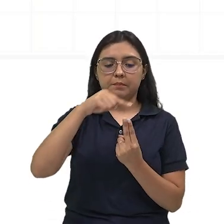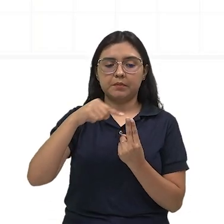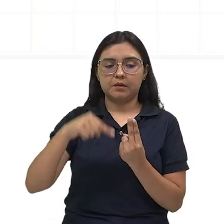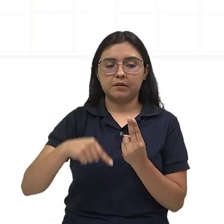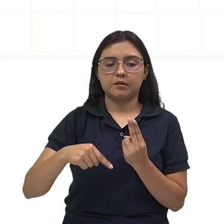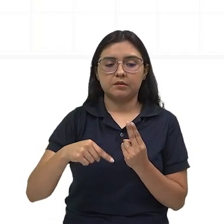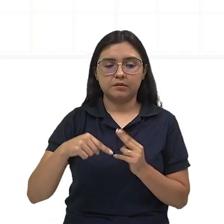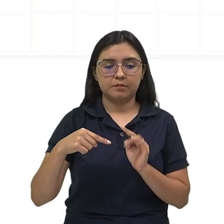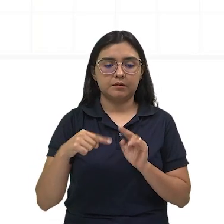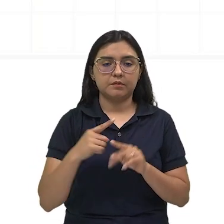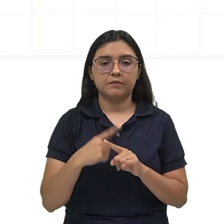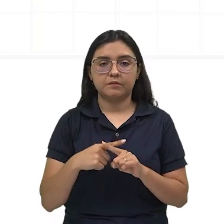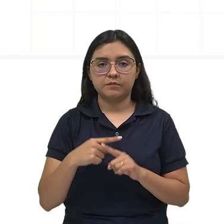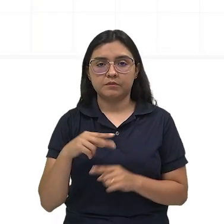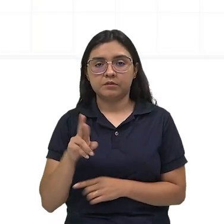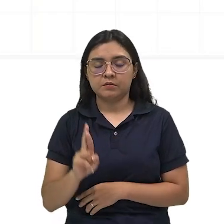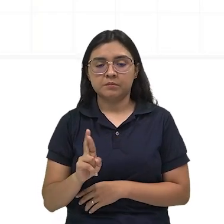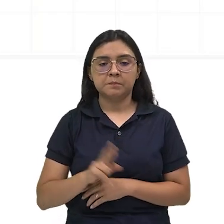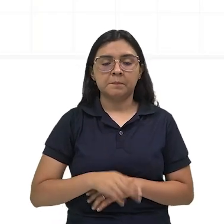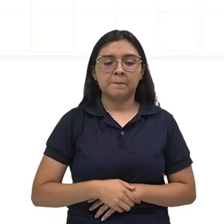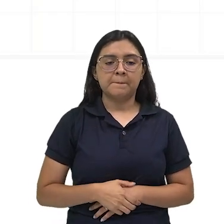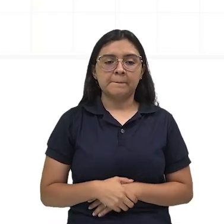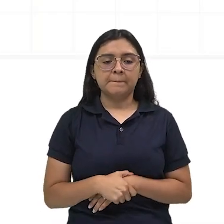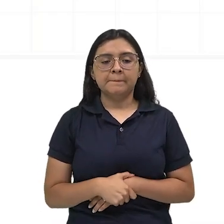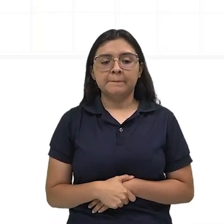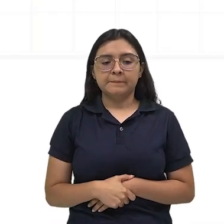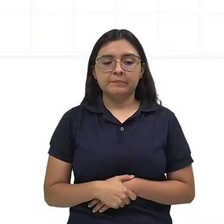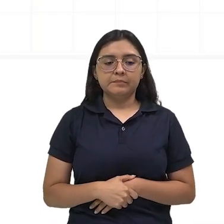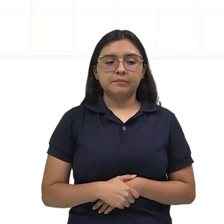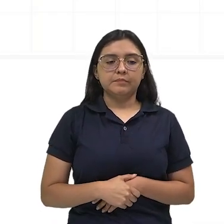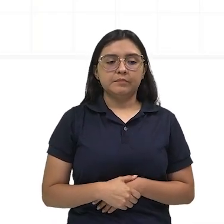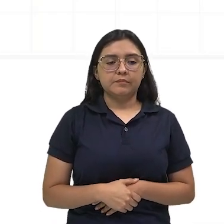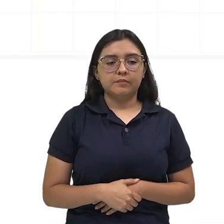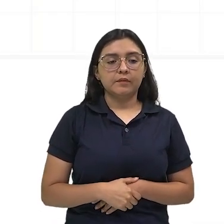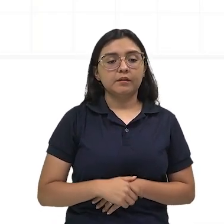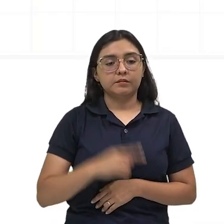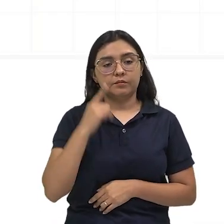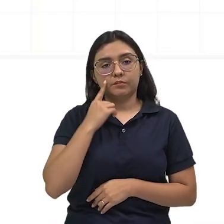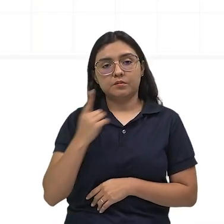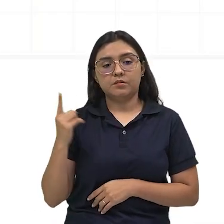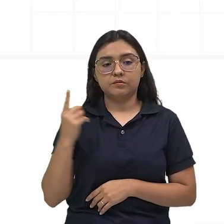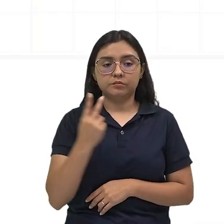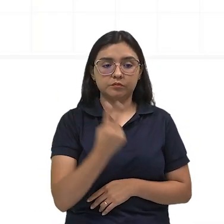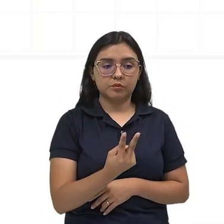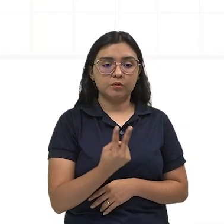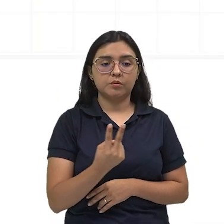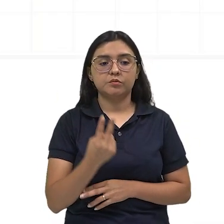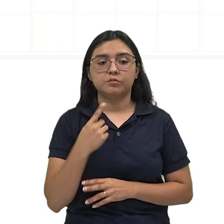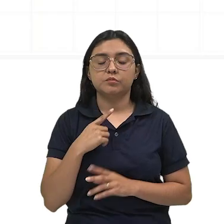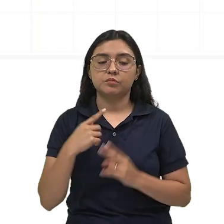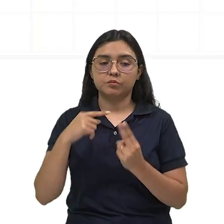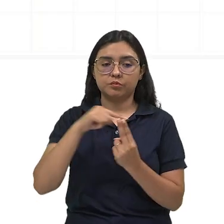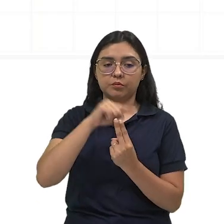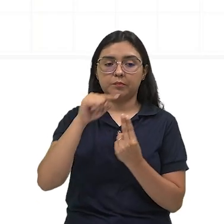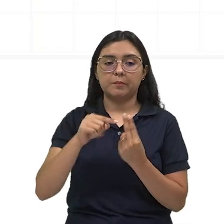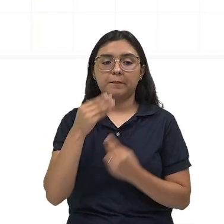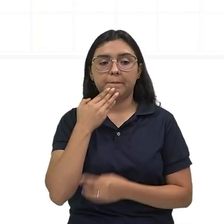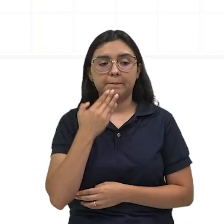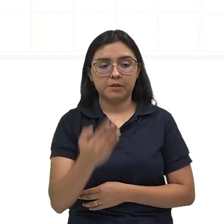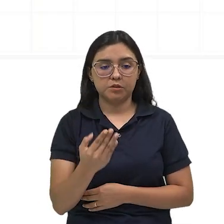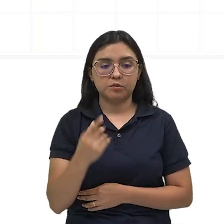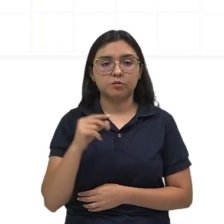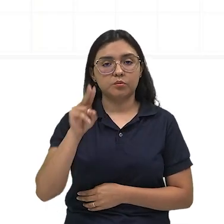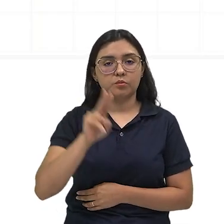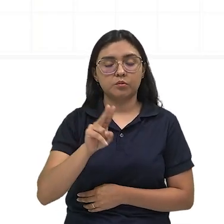Então, está aqui, ó, o 2, O π foi solicitado que